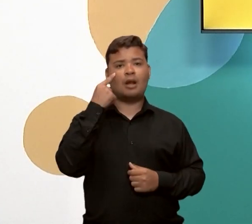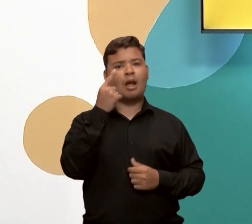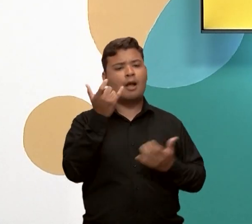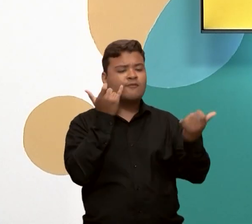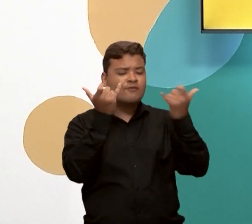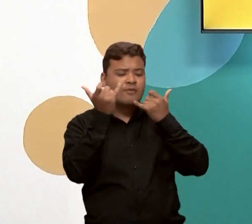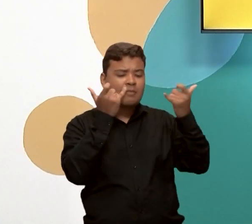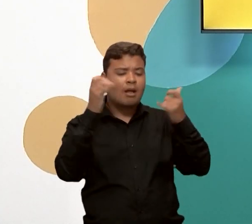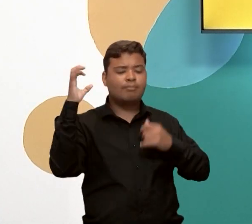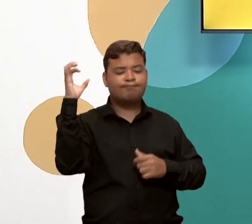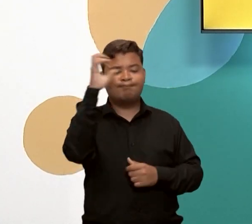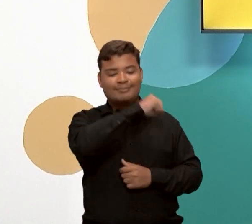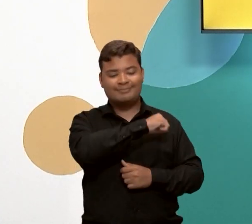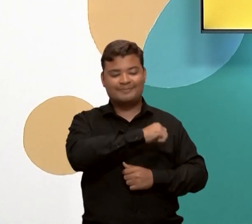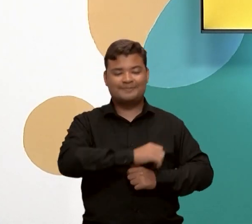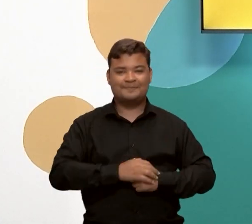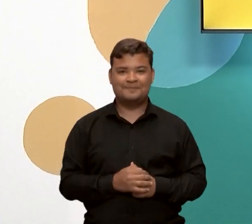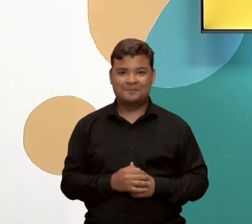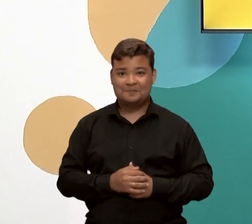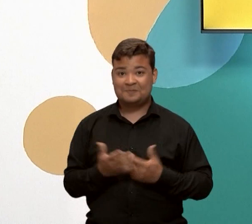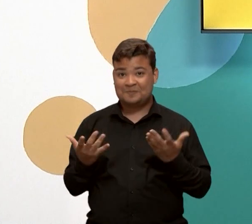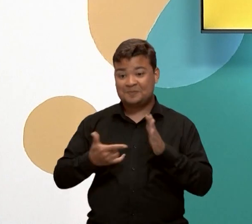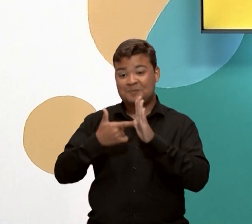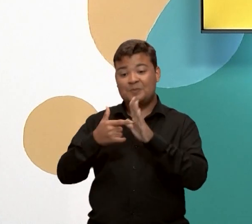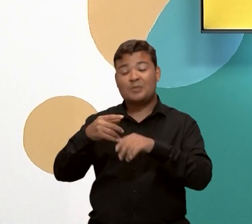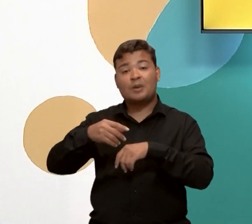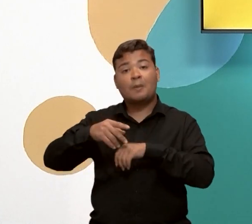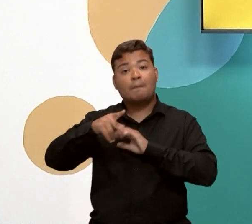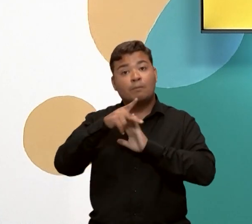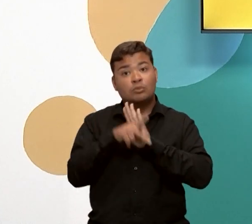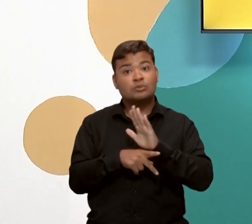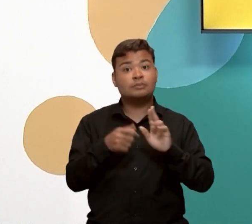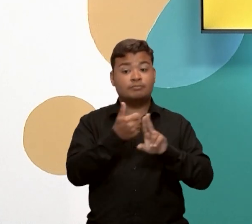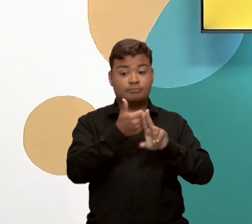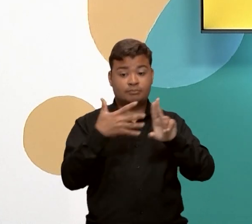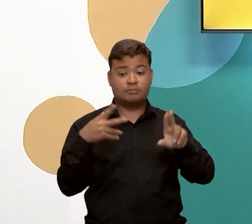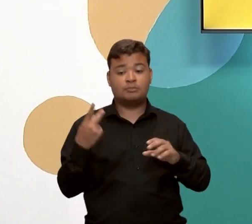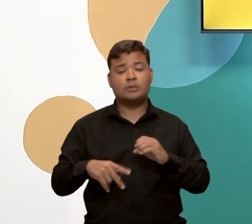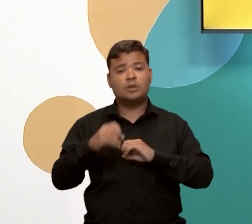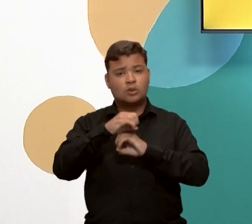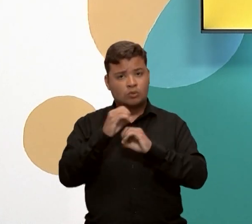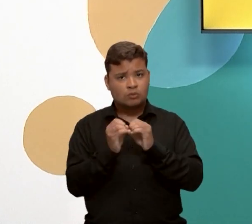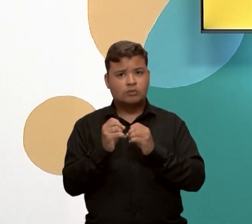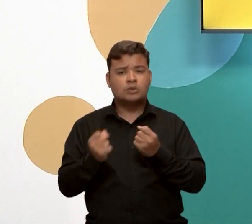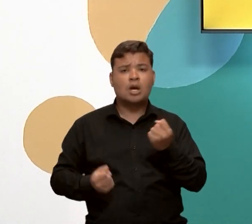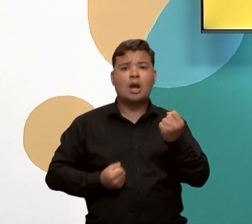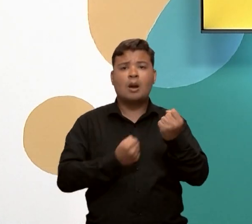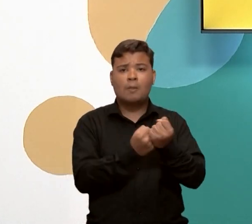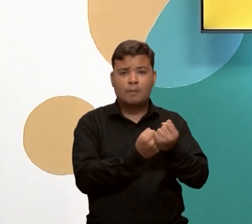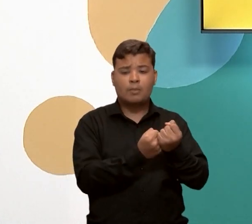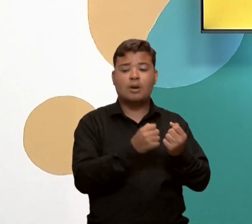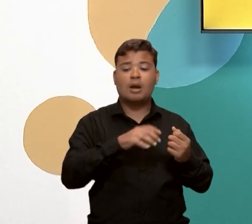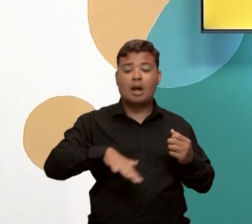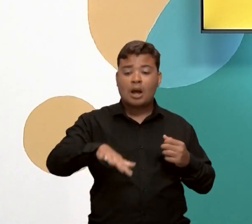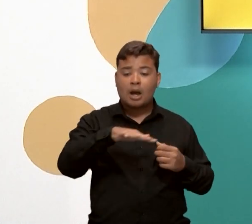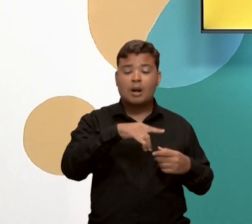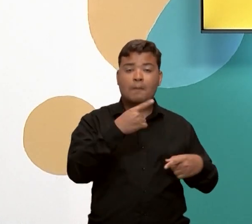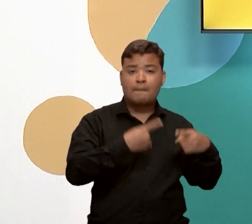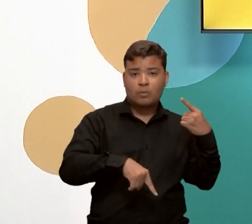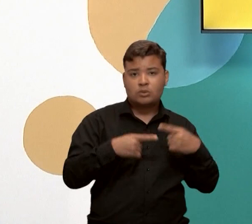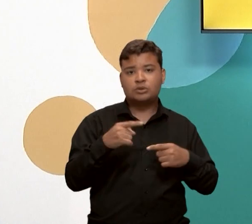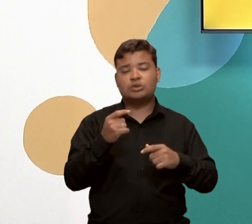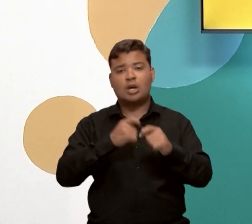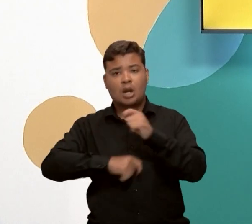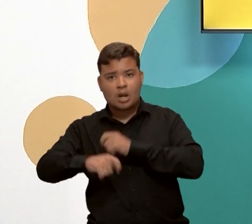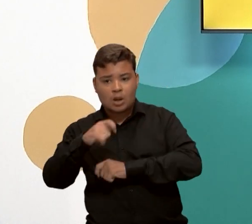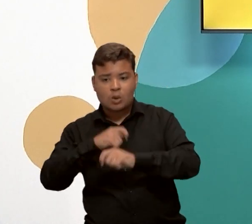informado. E agora vamos falar de um projeto de extensão da UFG que apoia a emancipação política, econômica e